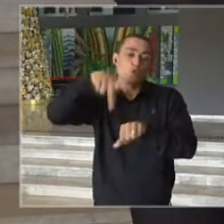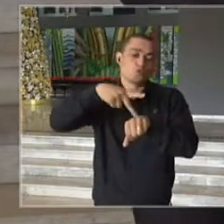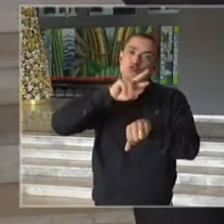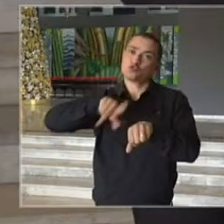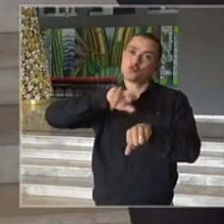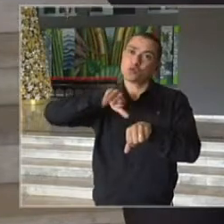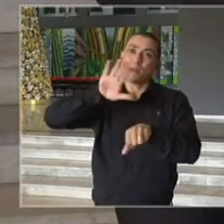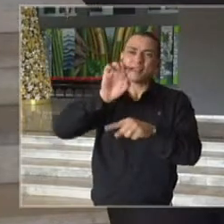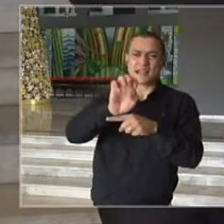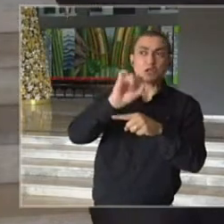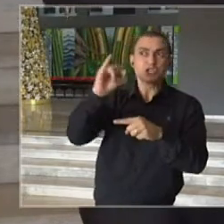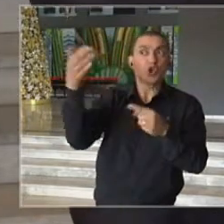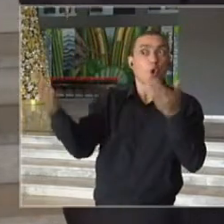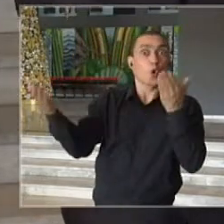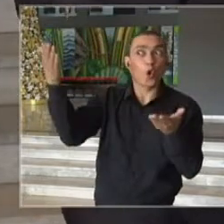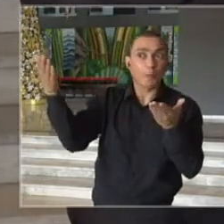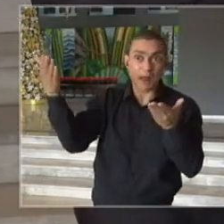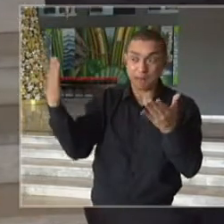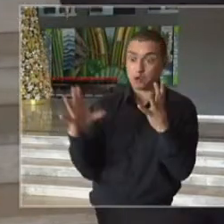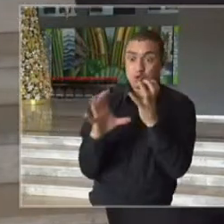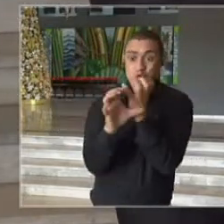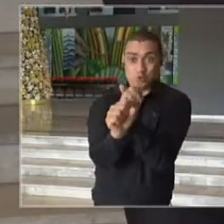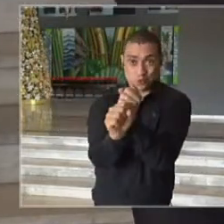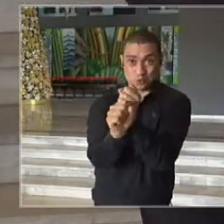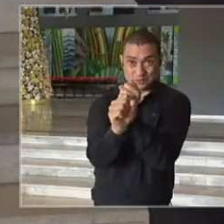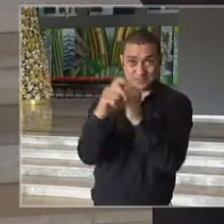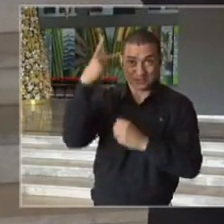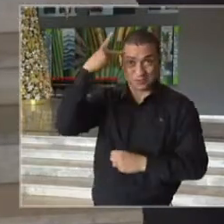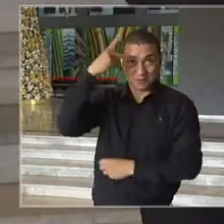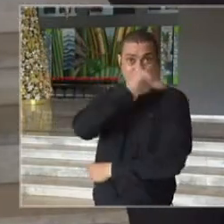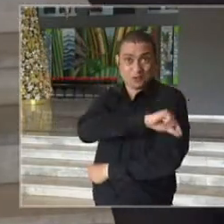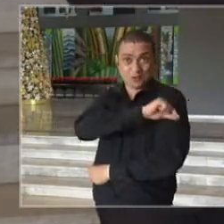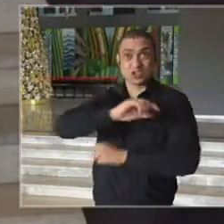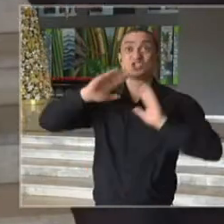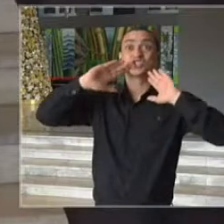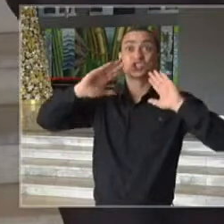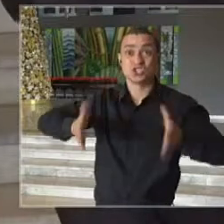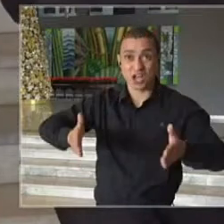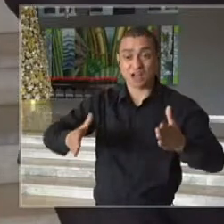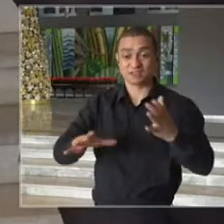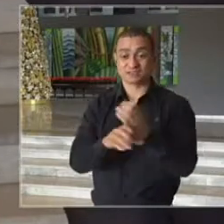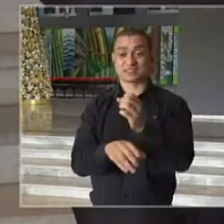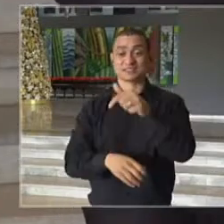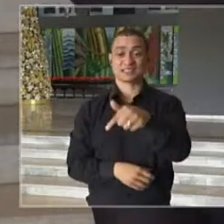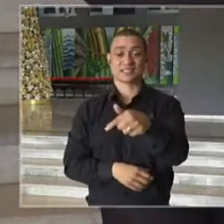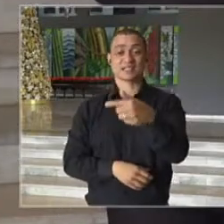né, governador, com a cobertura vacinal nessa condição.